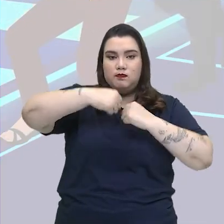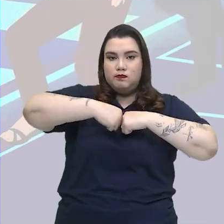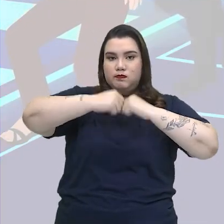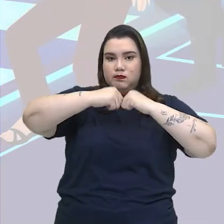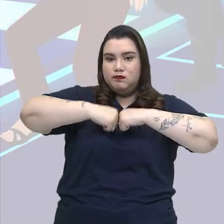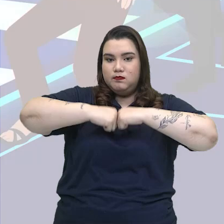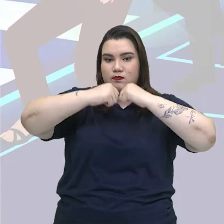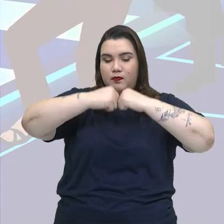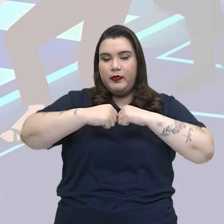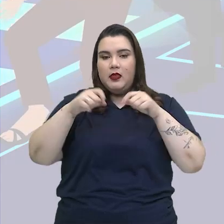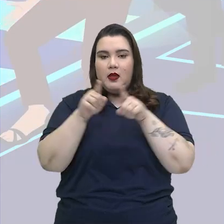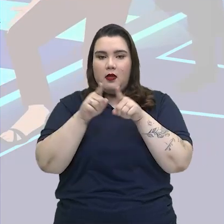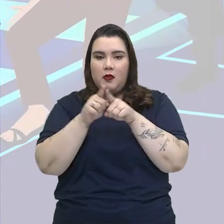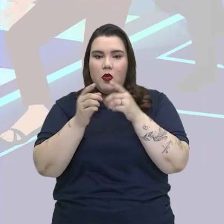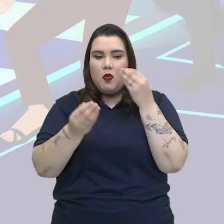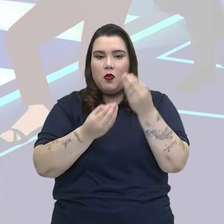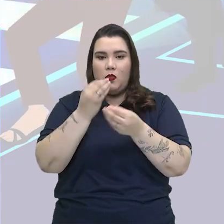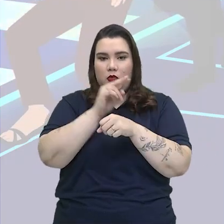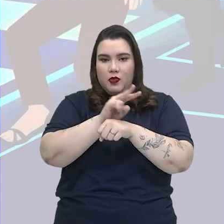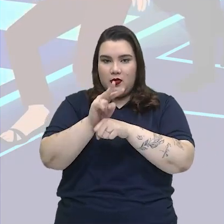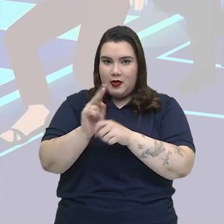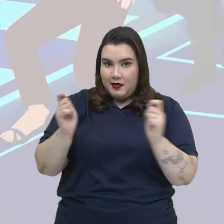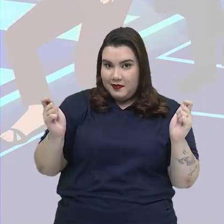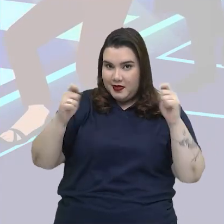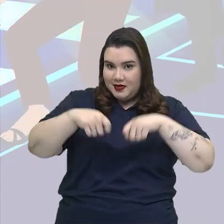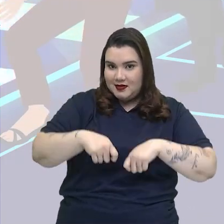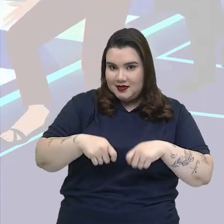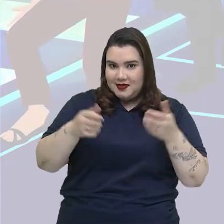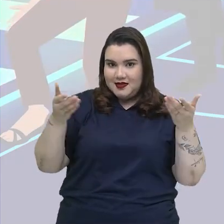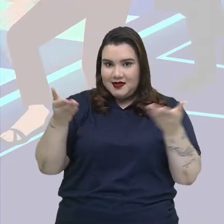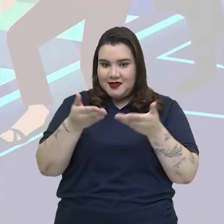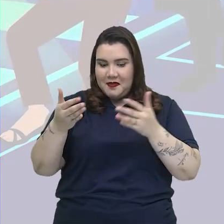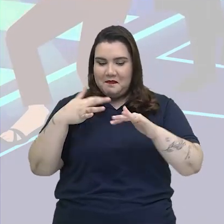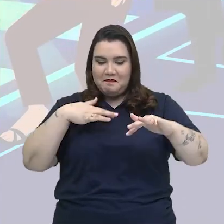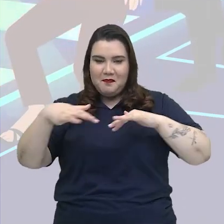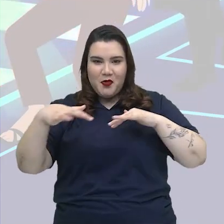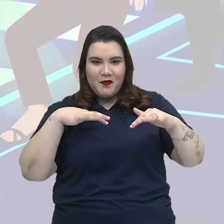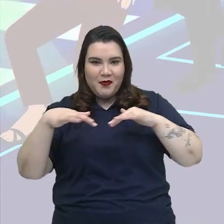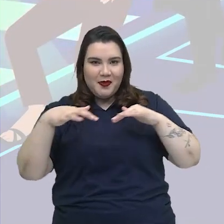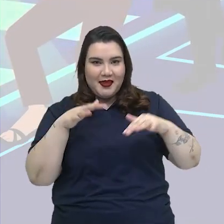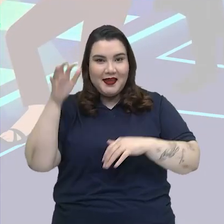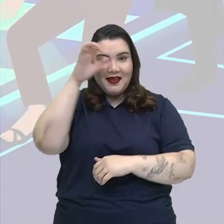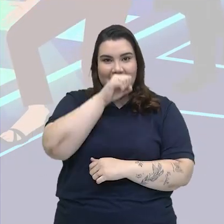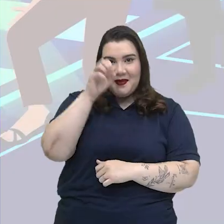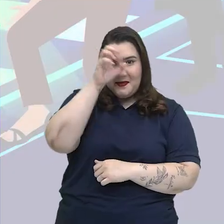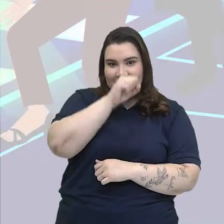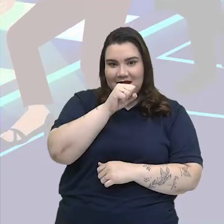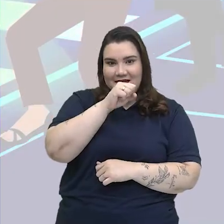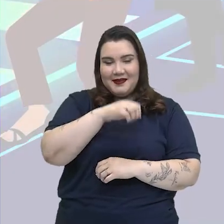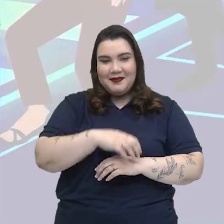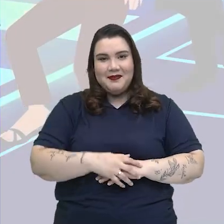e como cuidar delas. Estão prontos para remexer muito e aprender?